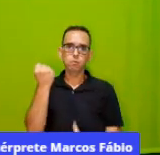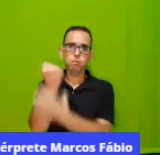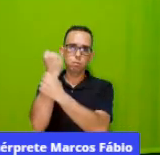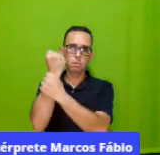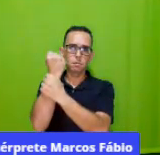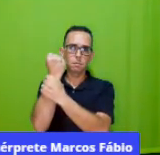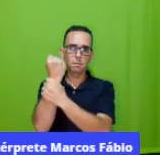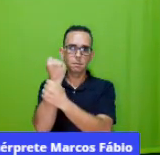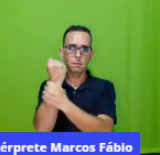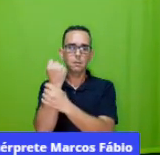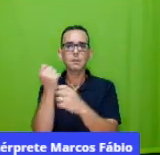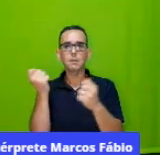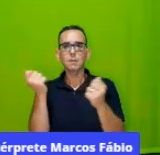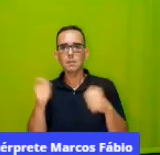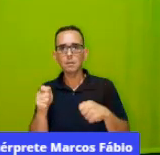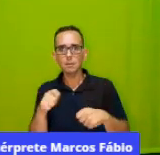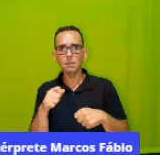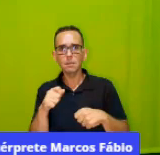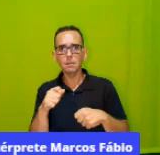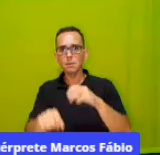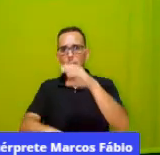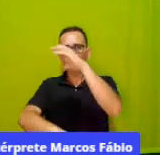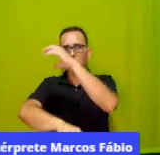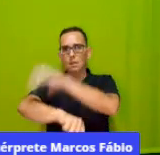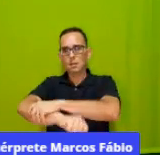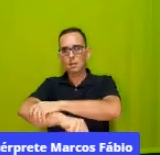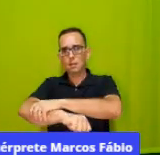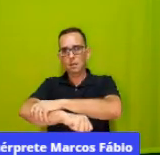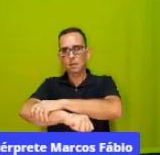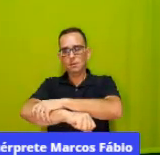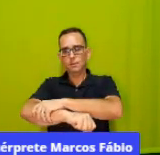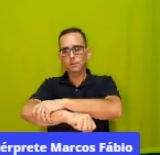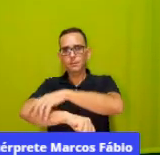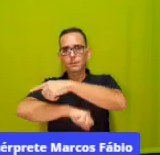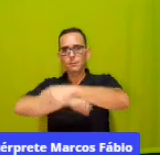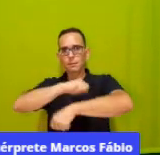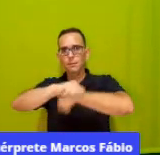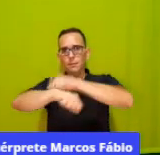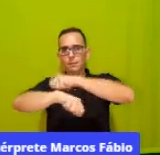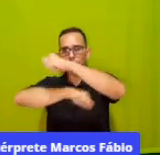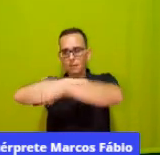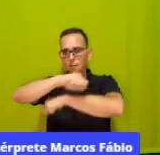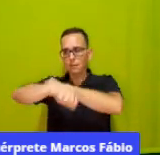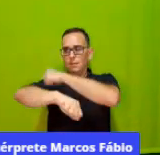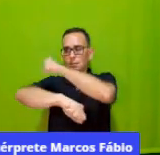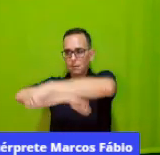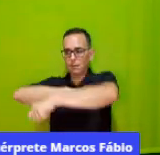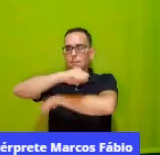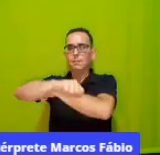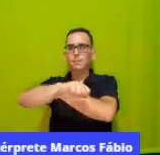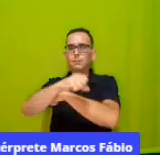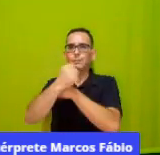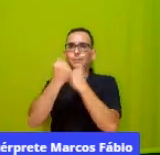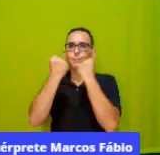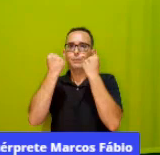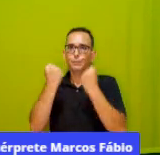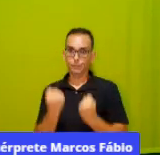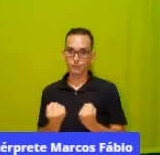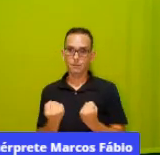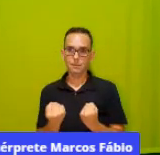é uma pulseira de peso, então ele tem um peso. A gente coloca na mão do aluno, no braço,